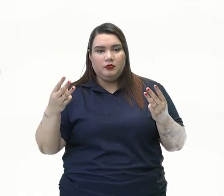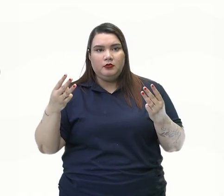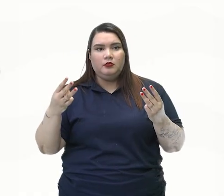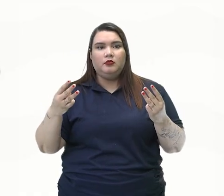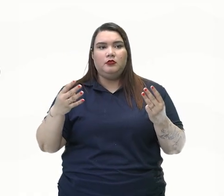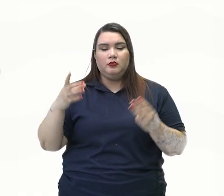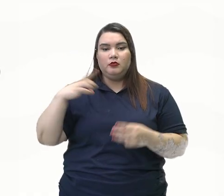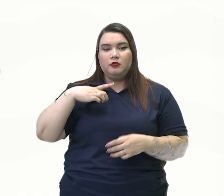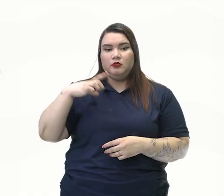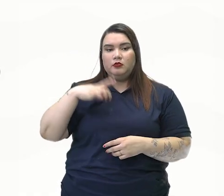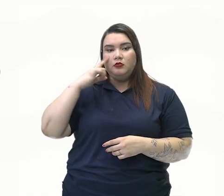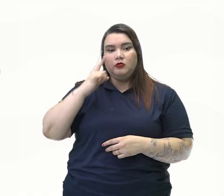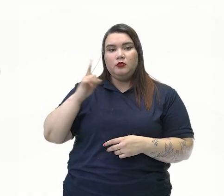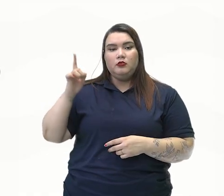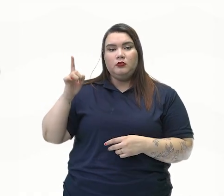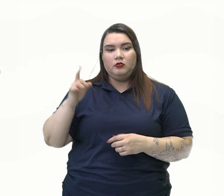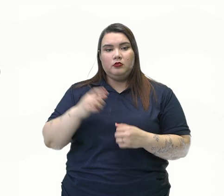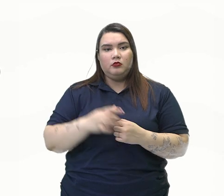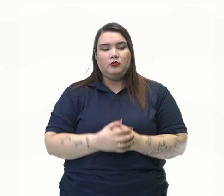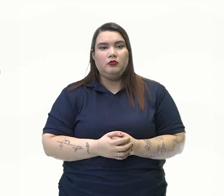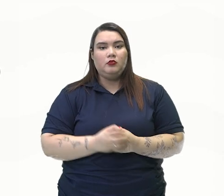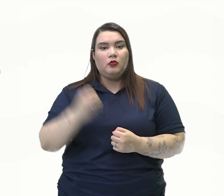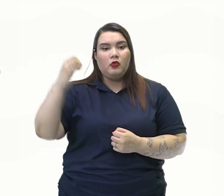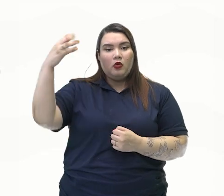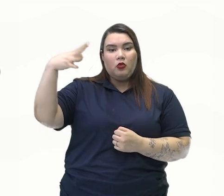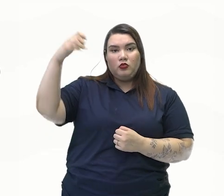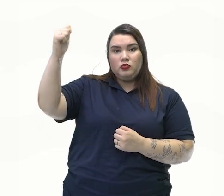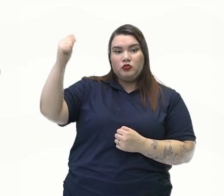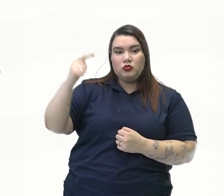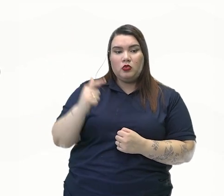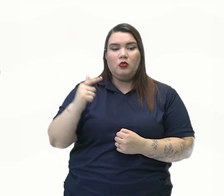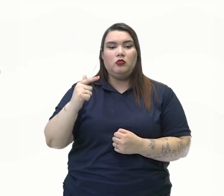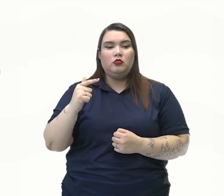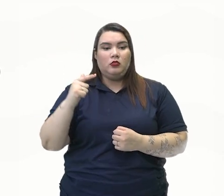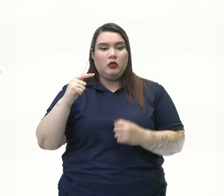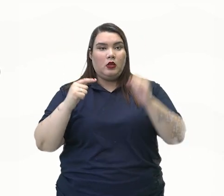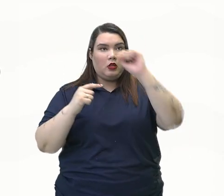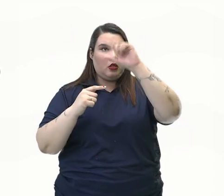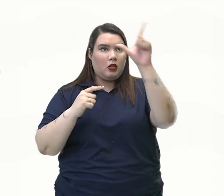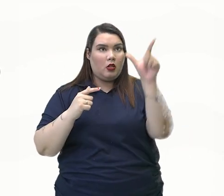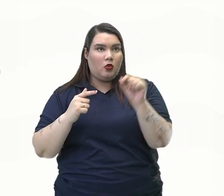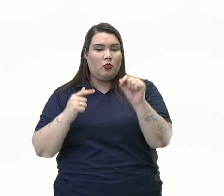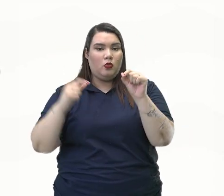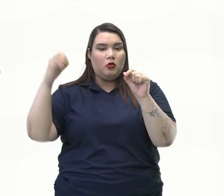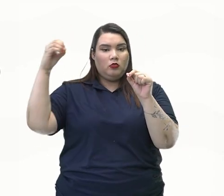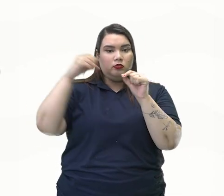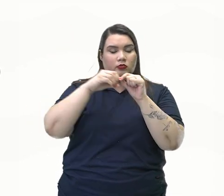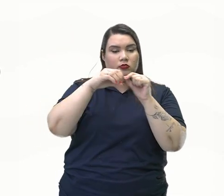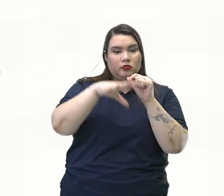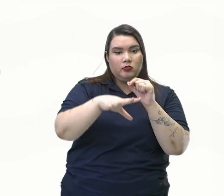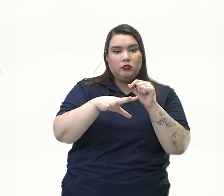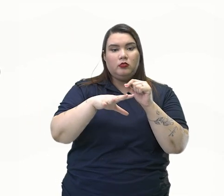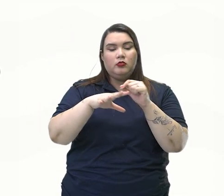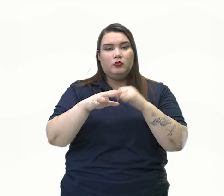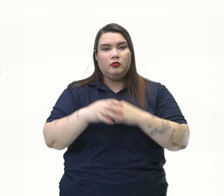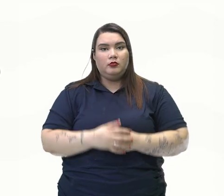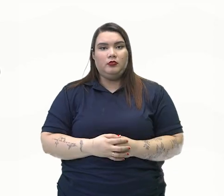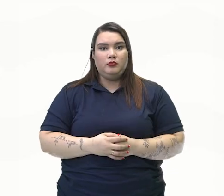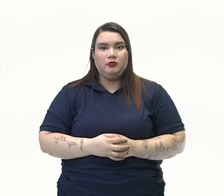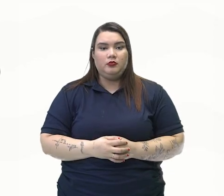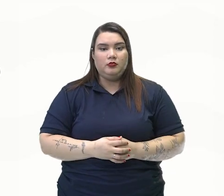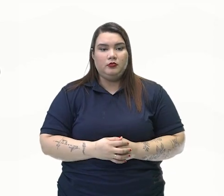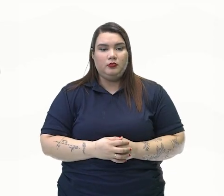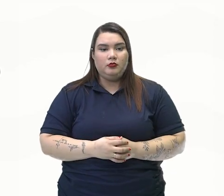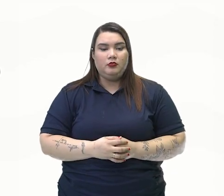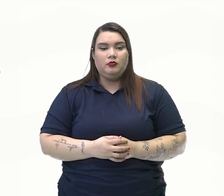sobre o arco-íris. Você tem aí a luz do sol refletida, você tem aí que